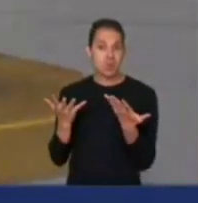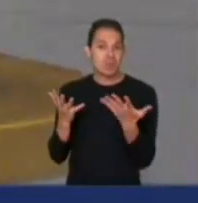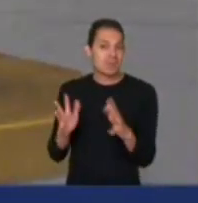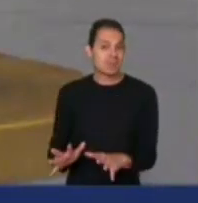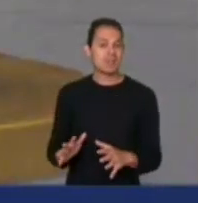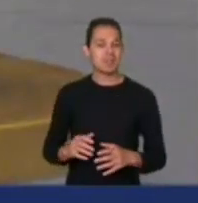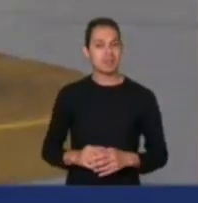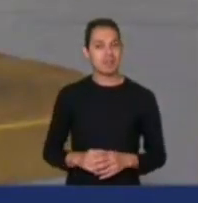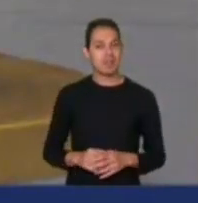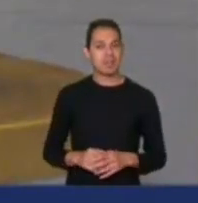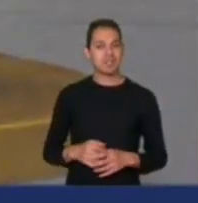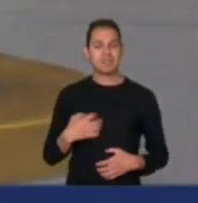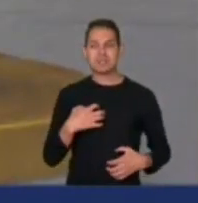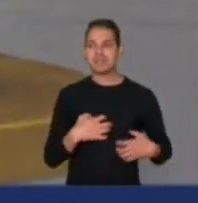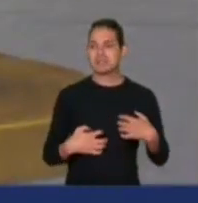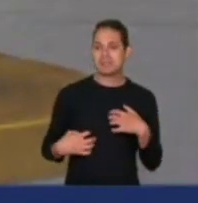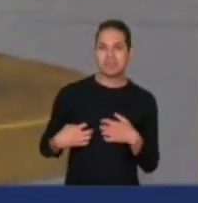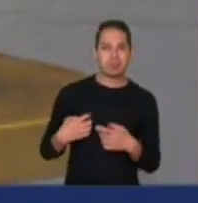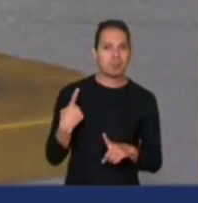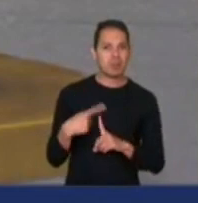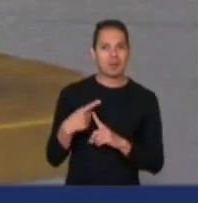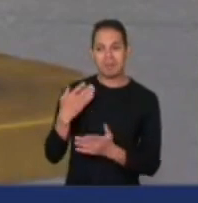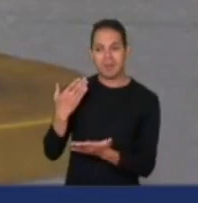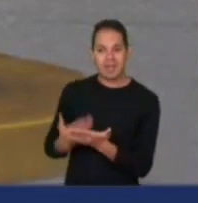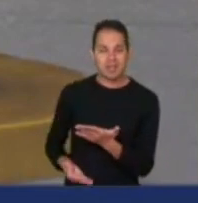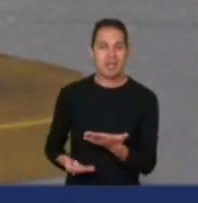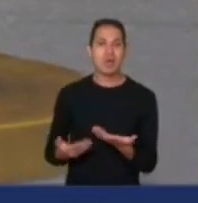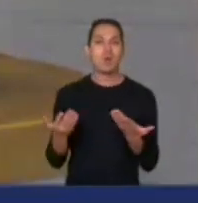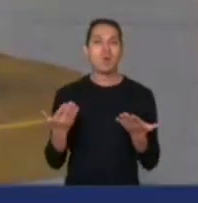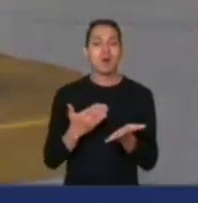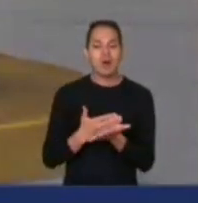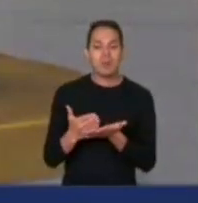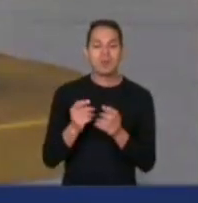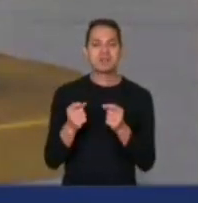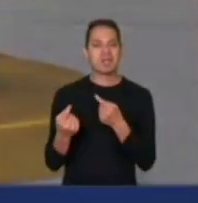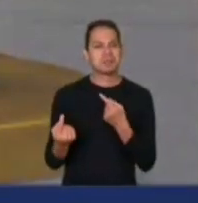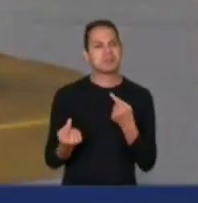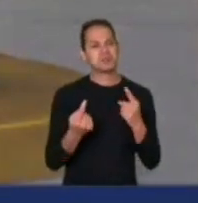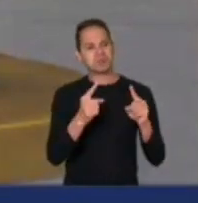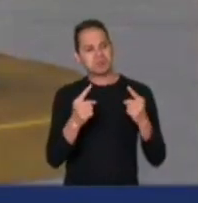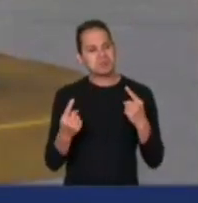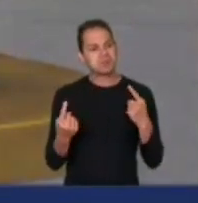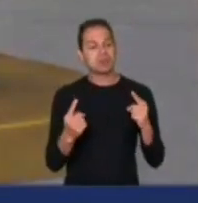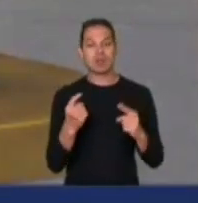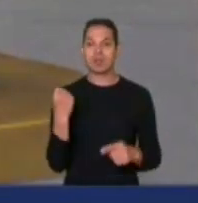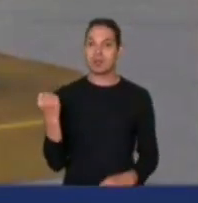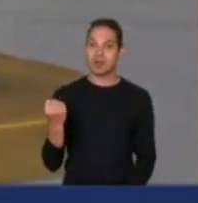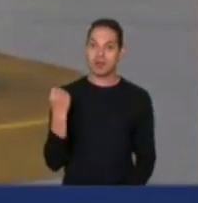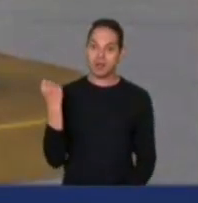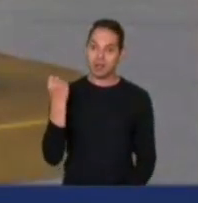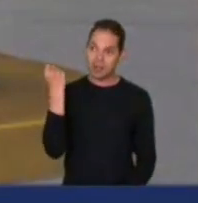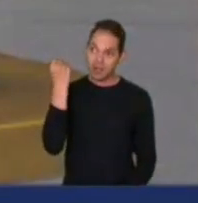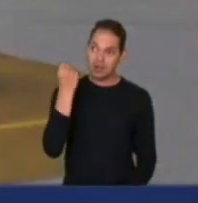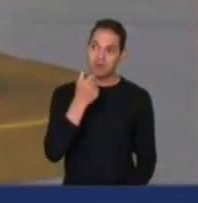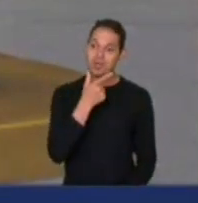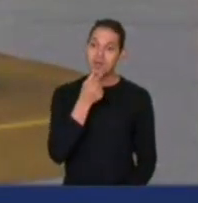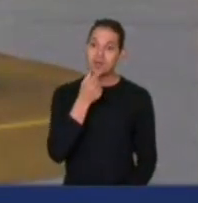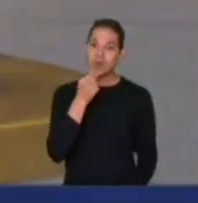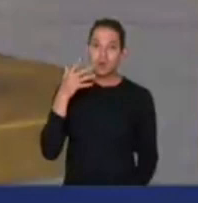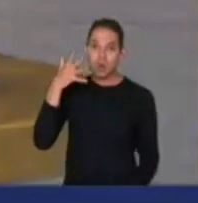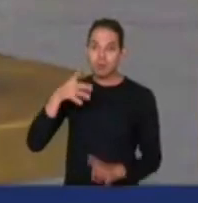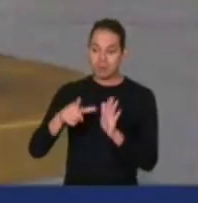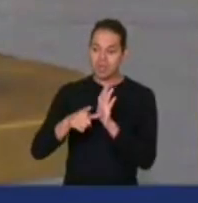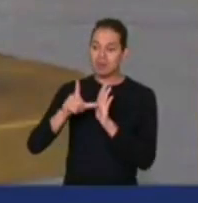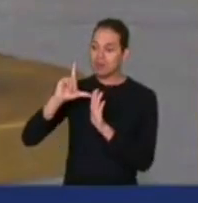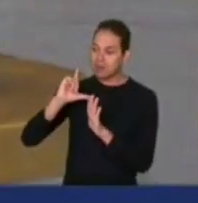e começa a fazer ataques, ilações graves, como é que fez o que me antecedeu aqui no plenário. Aliás,